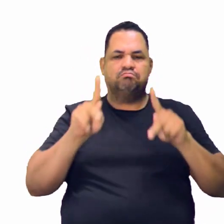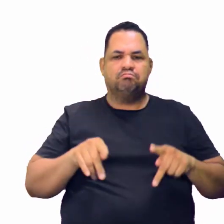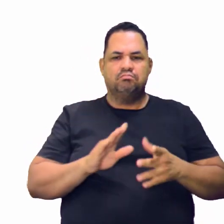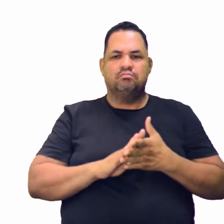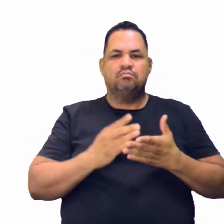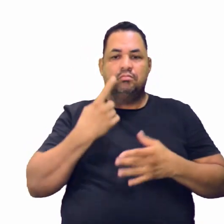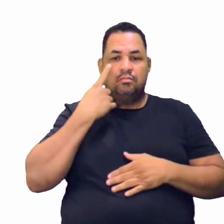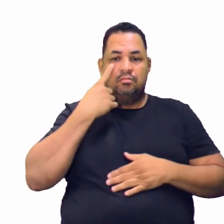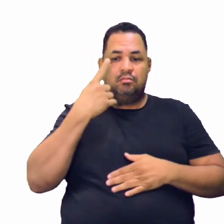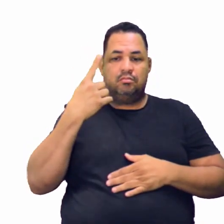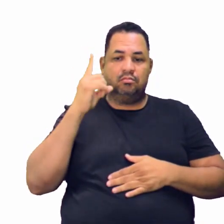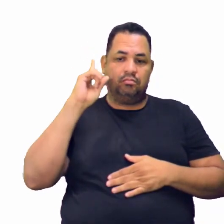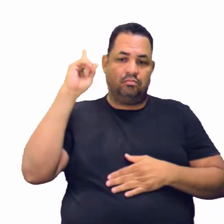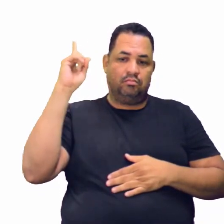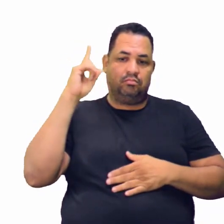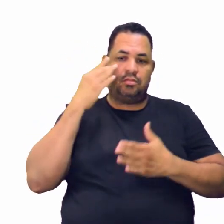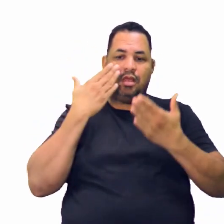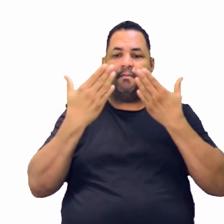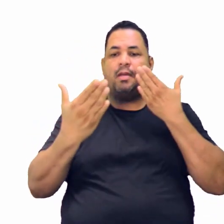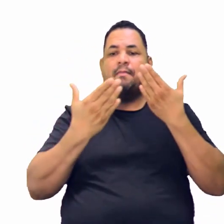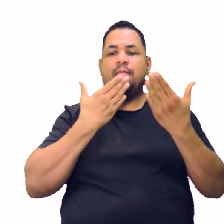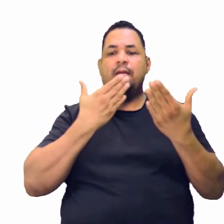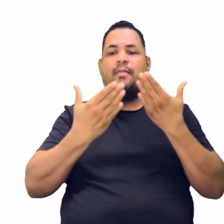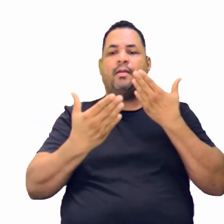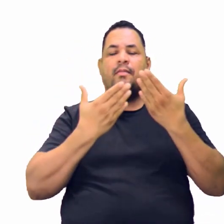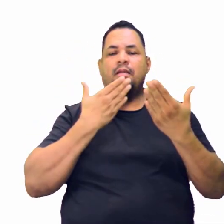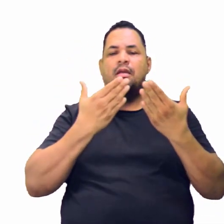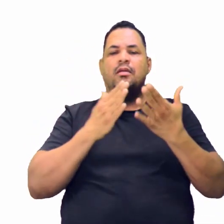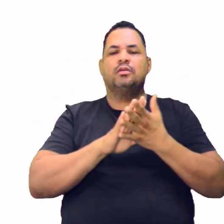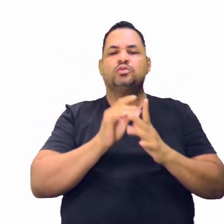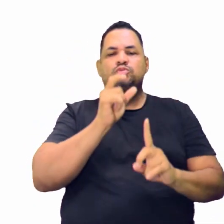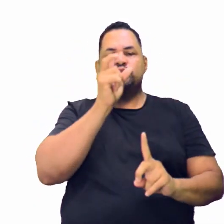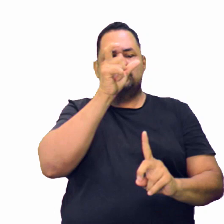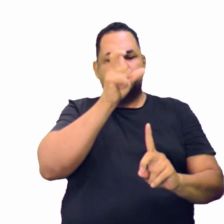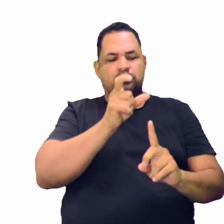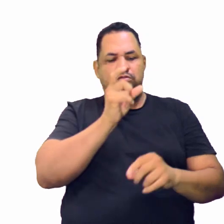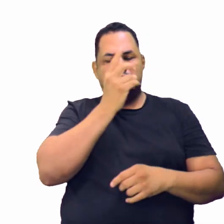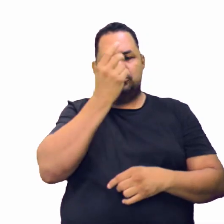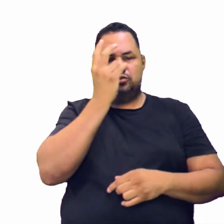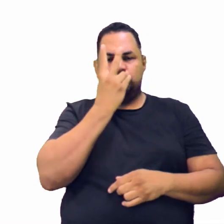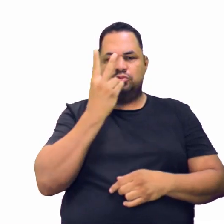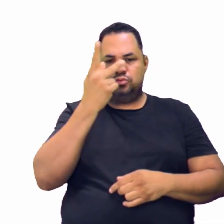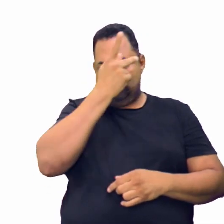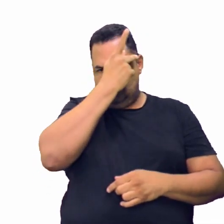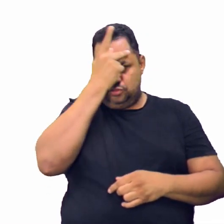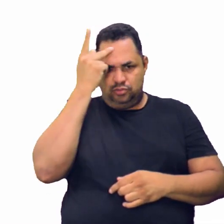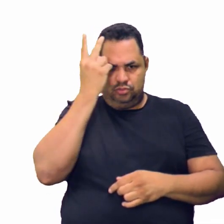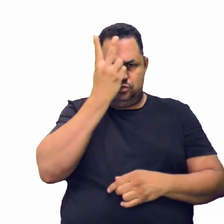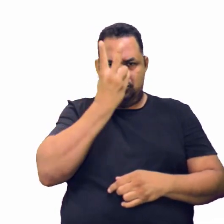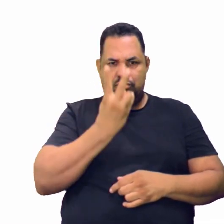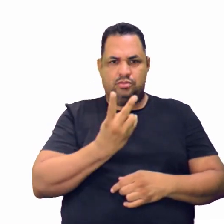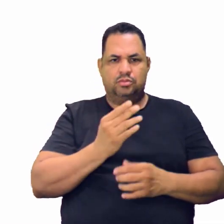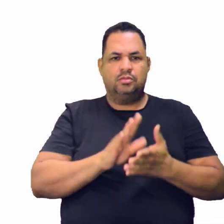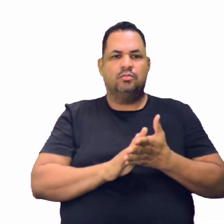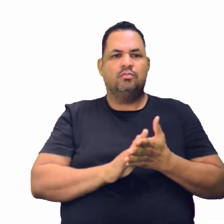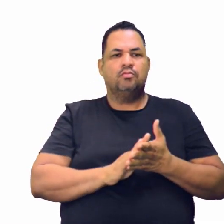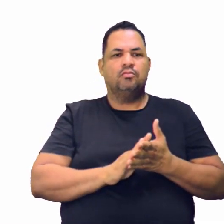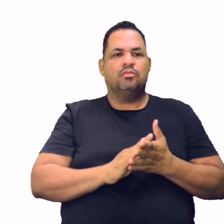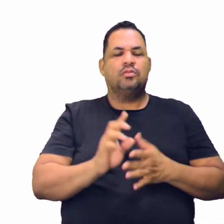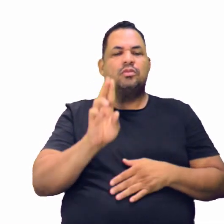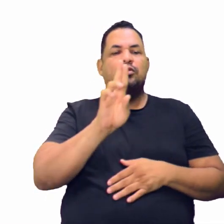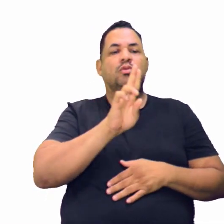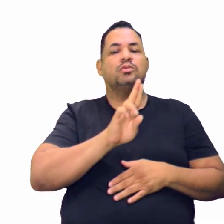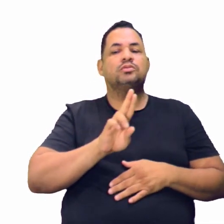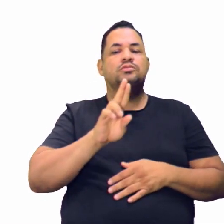aqui você vê um diálogo entre dois personagens e o Amadinho, na primeira fala, ele usa o